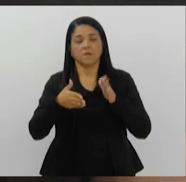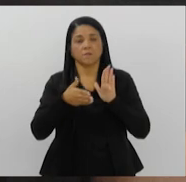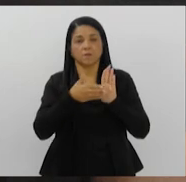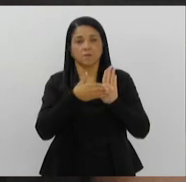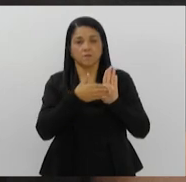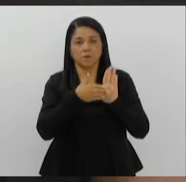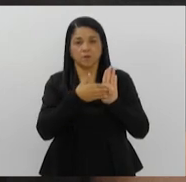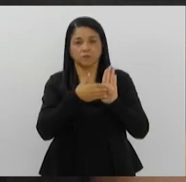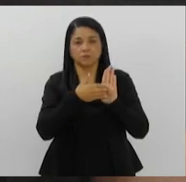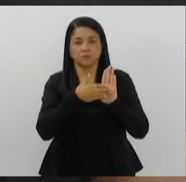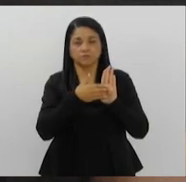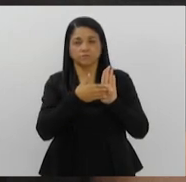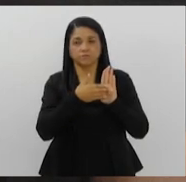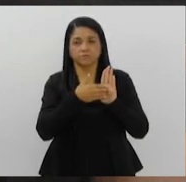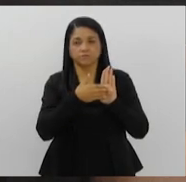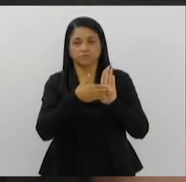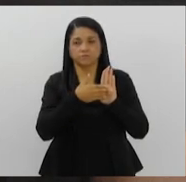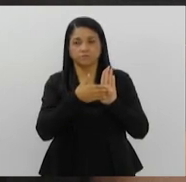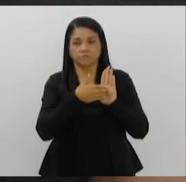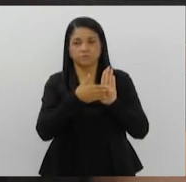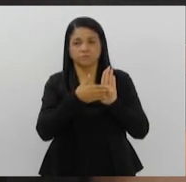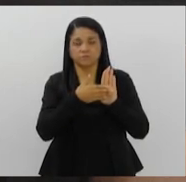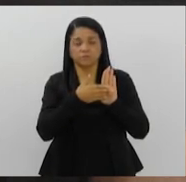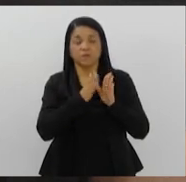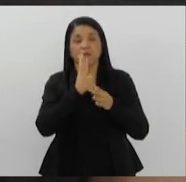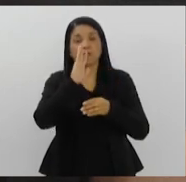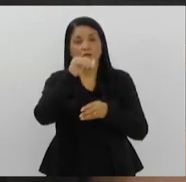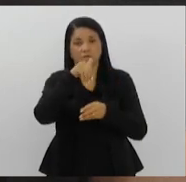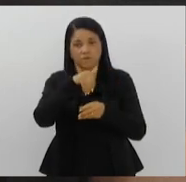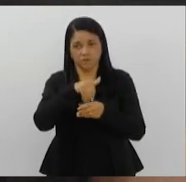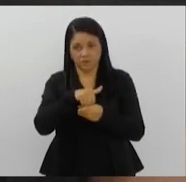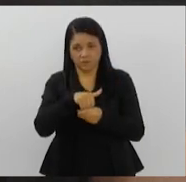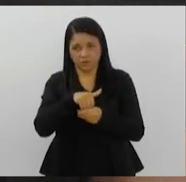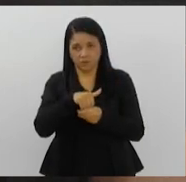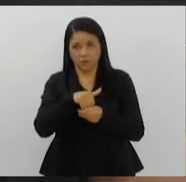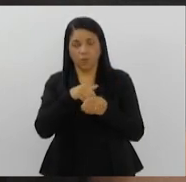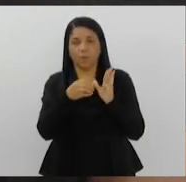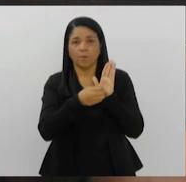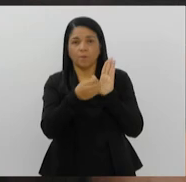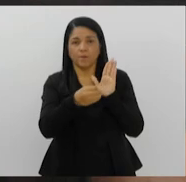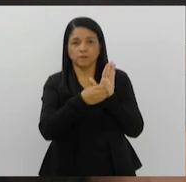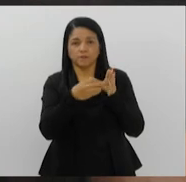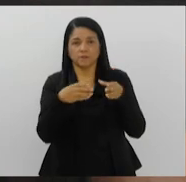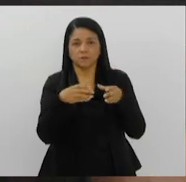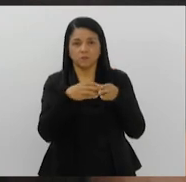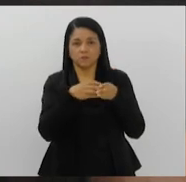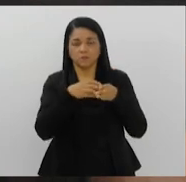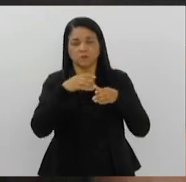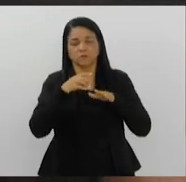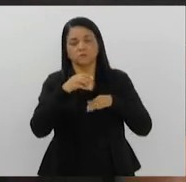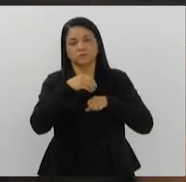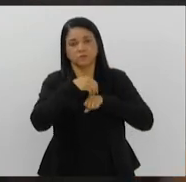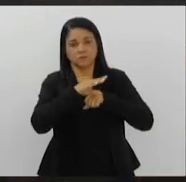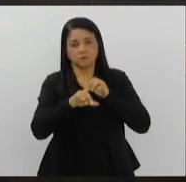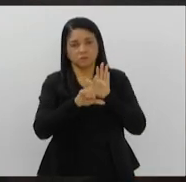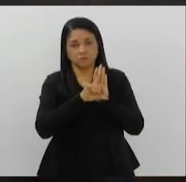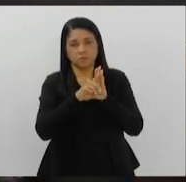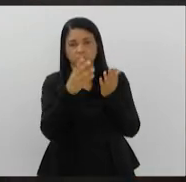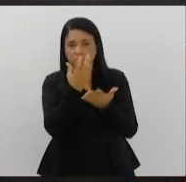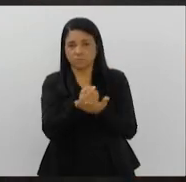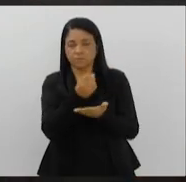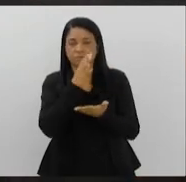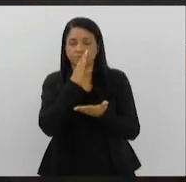será enviada em votação o parecer da Comissão de Indicação Legislativa. Os senhores que aprovam, mas como